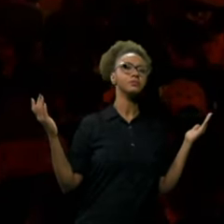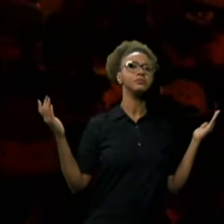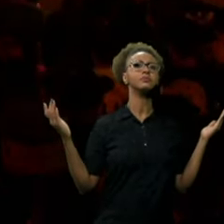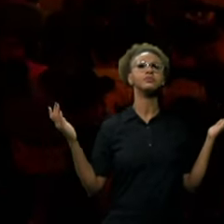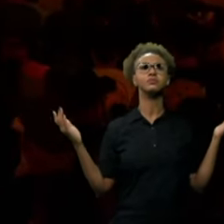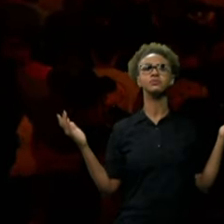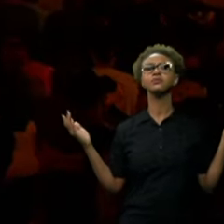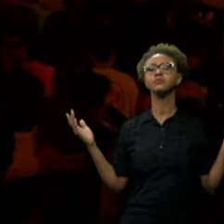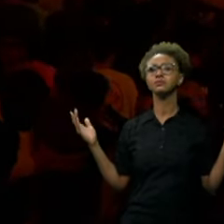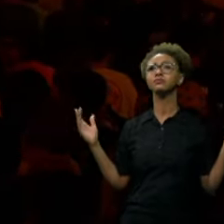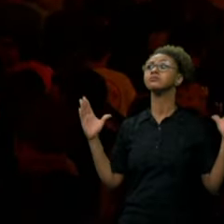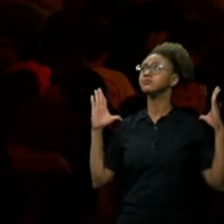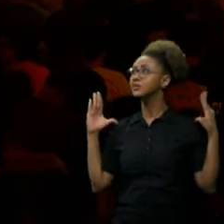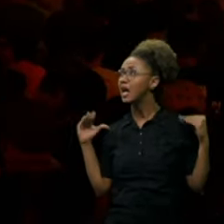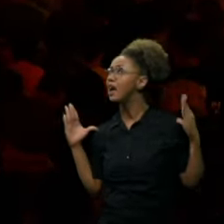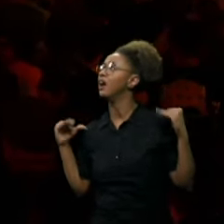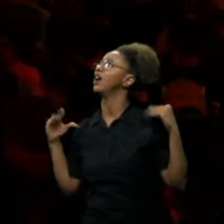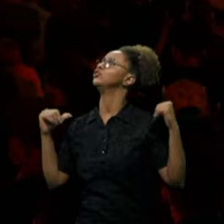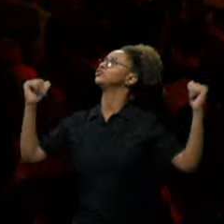o anjos